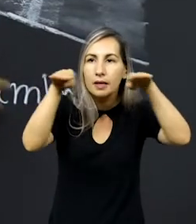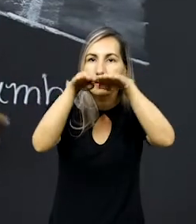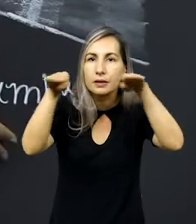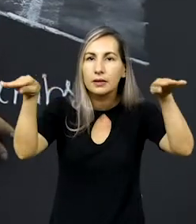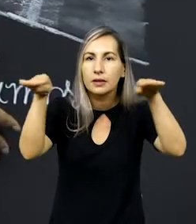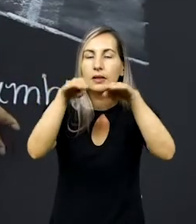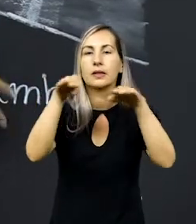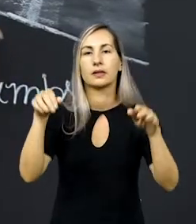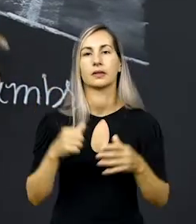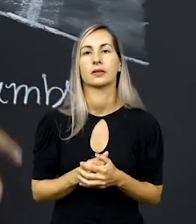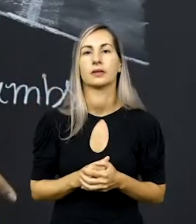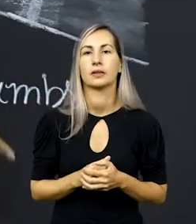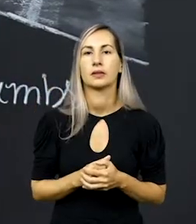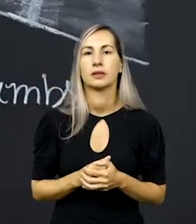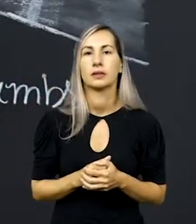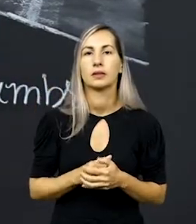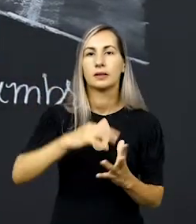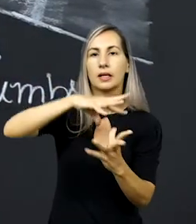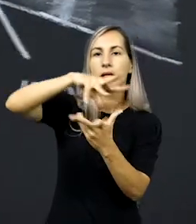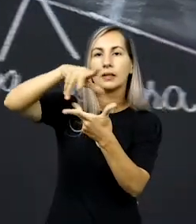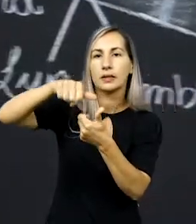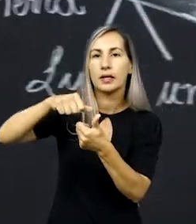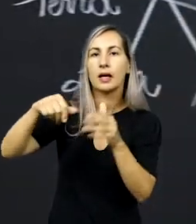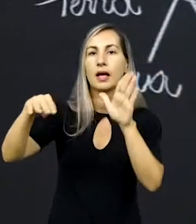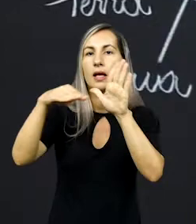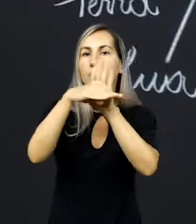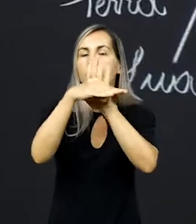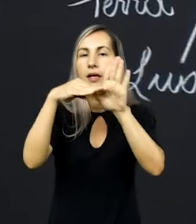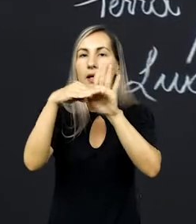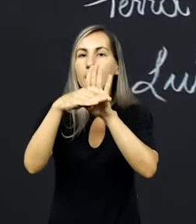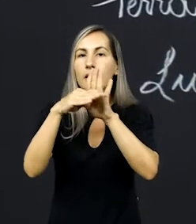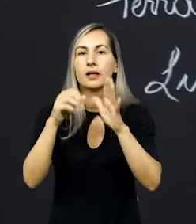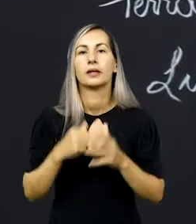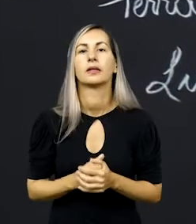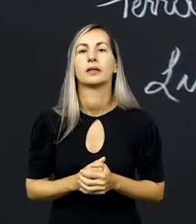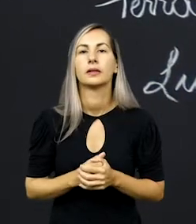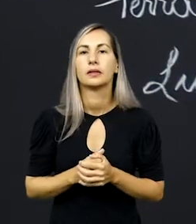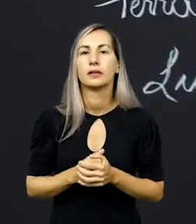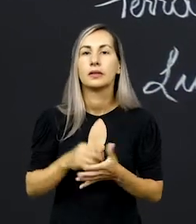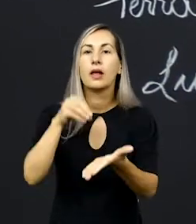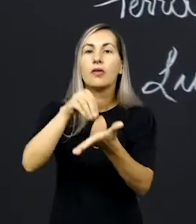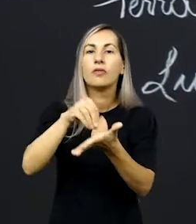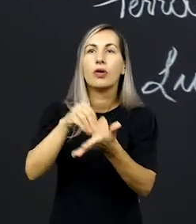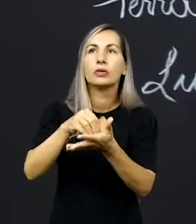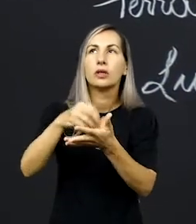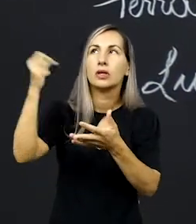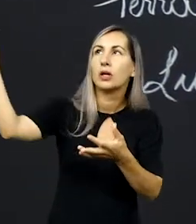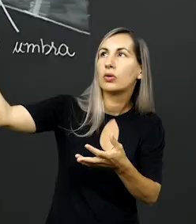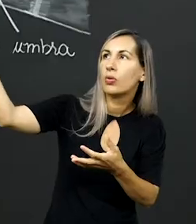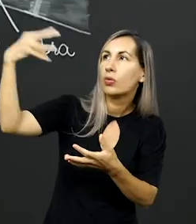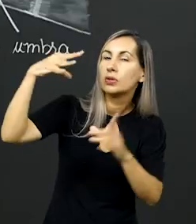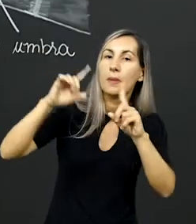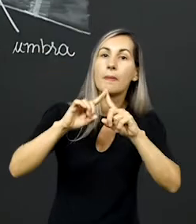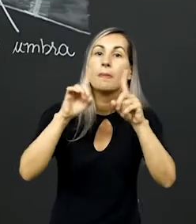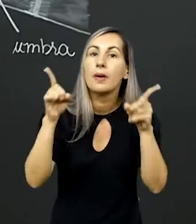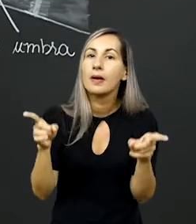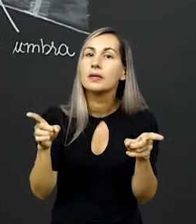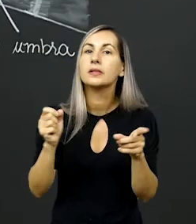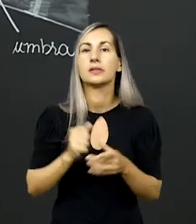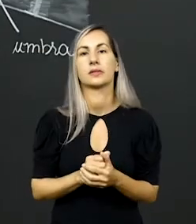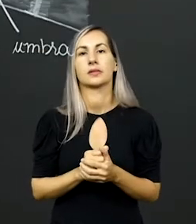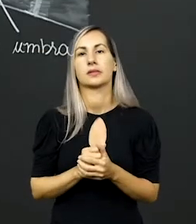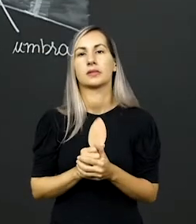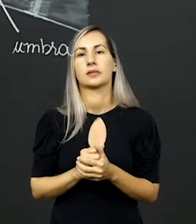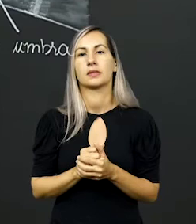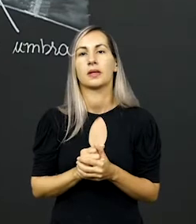umbra da Terra, como a gente chama, bem na ausência da luz. Só que assim, ela não vai